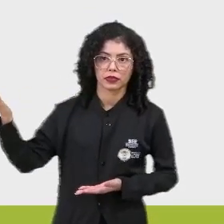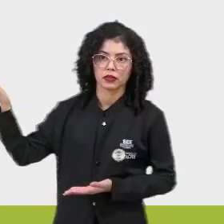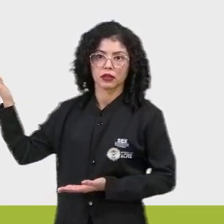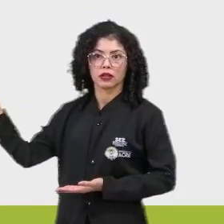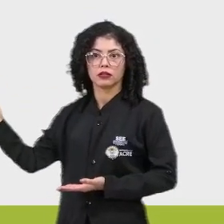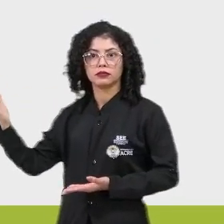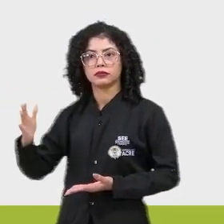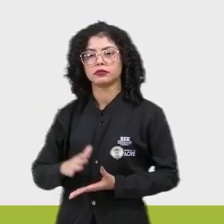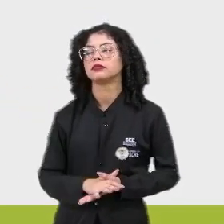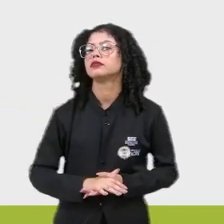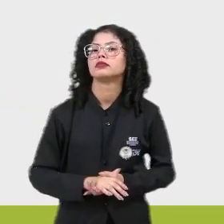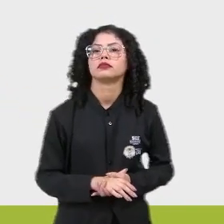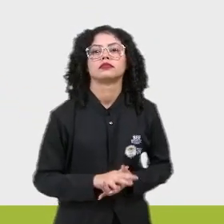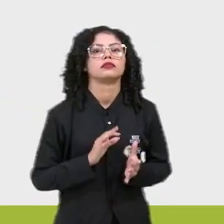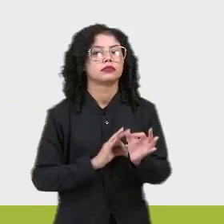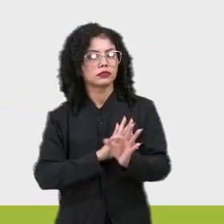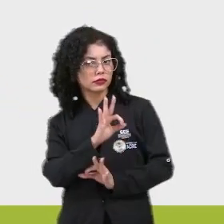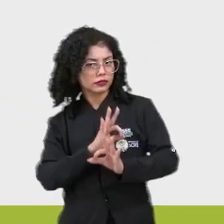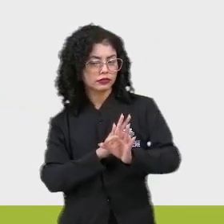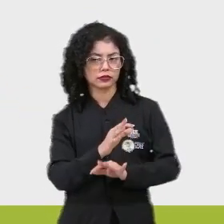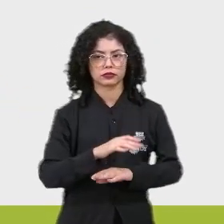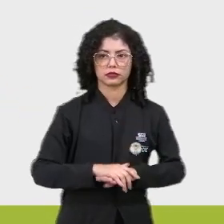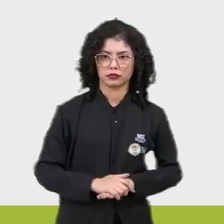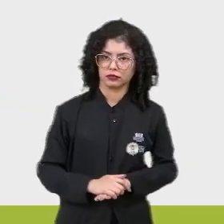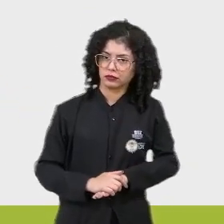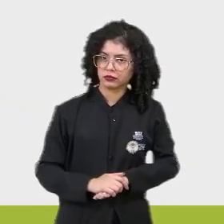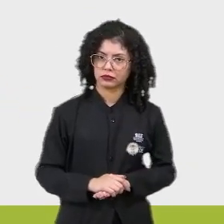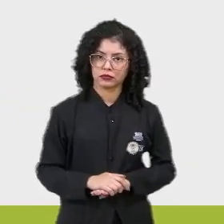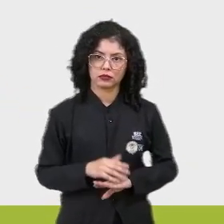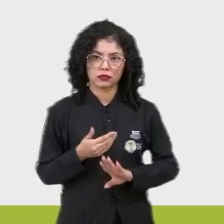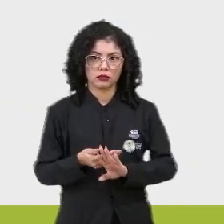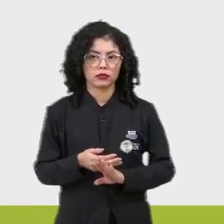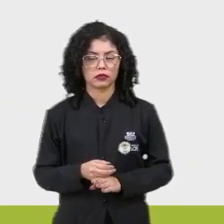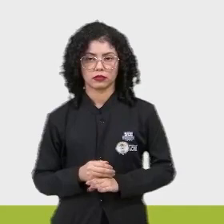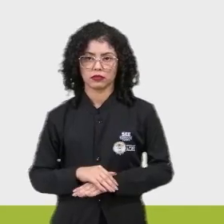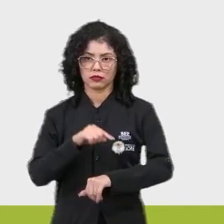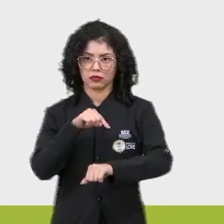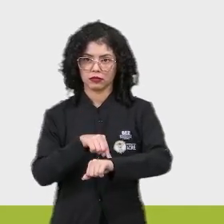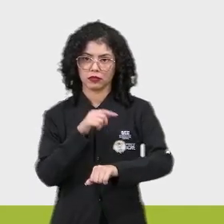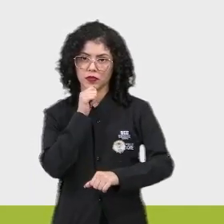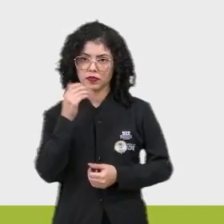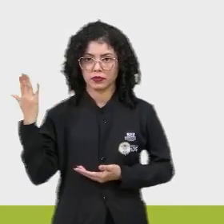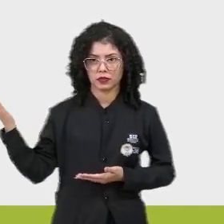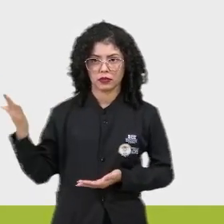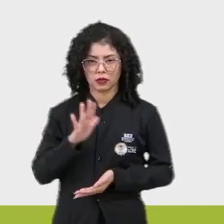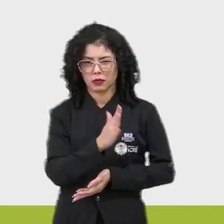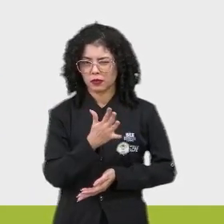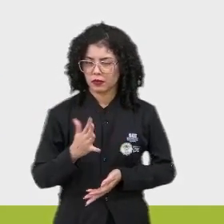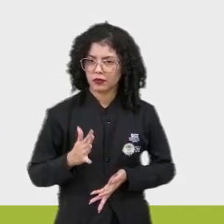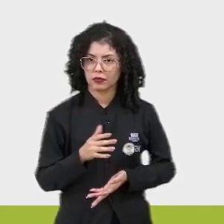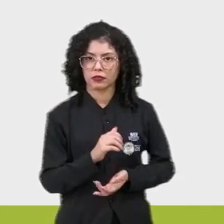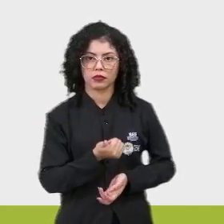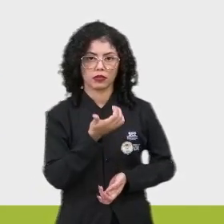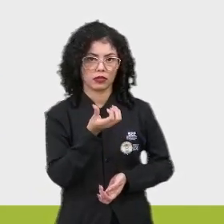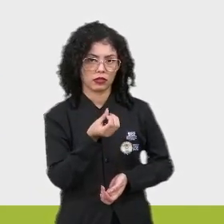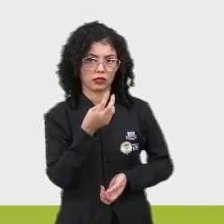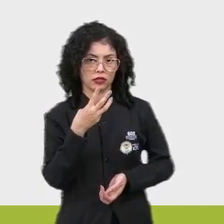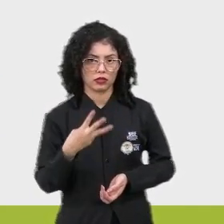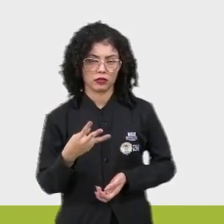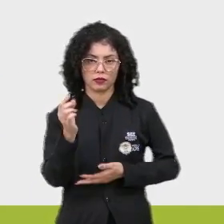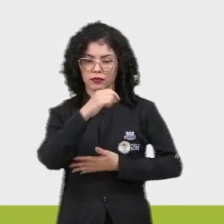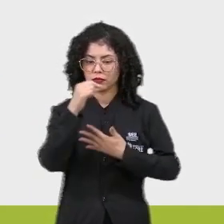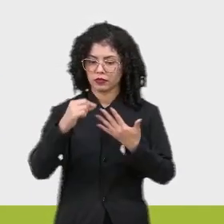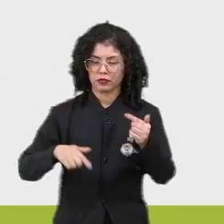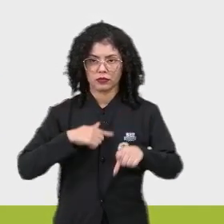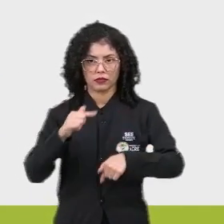teríamos da seguinte forma. No tempo de Mendeleev, tinham aproximadamente 63